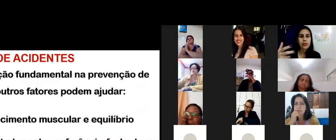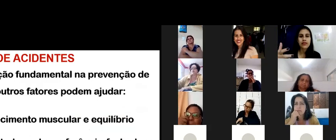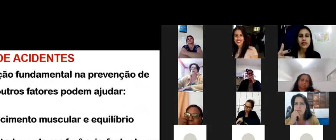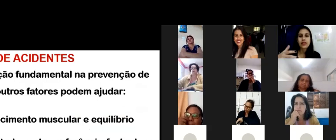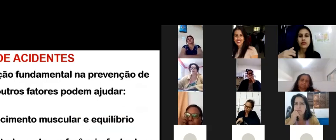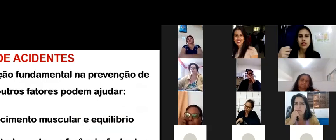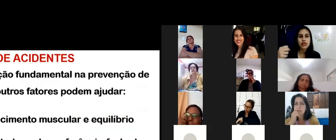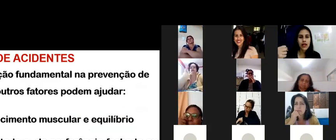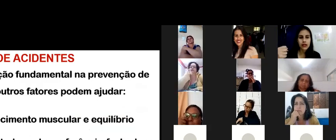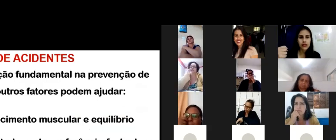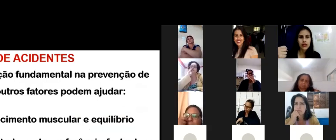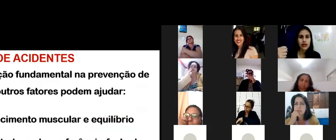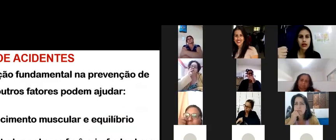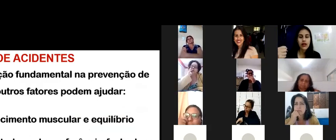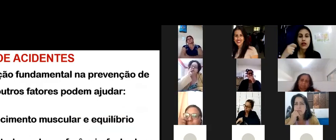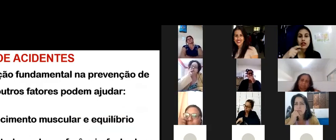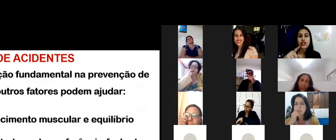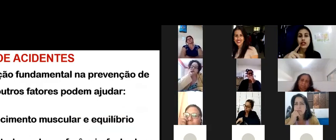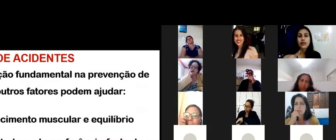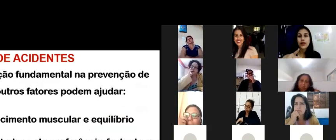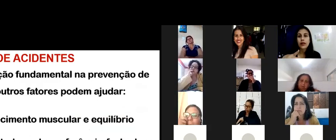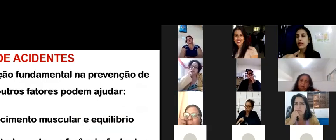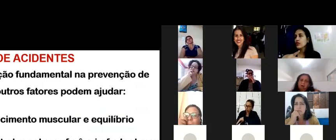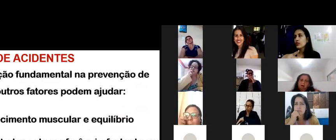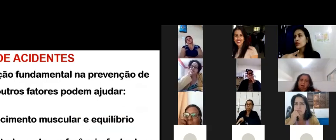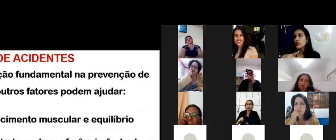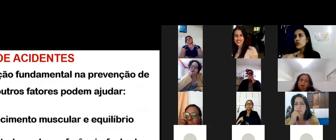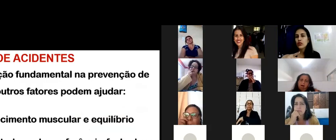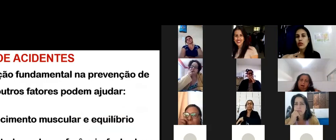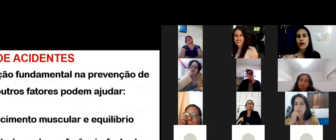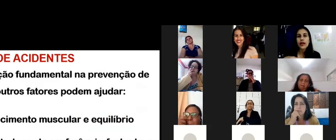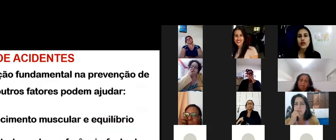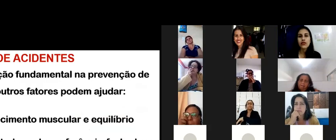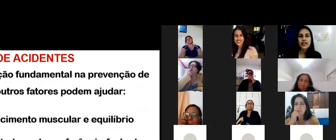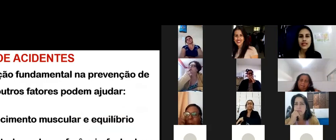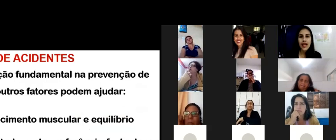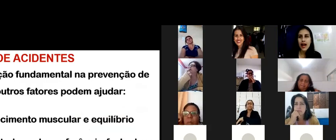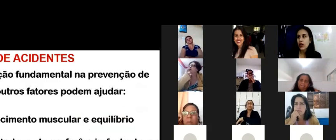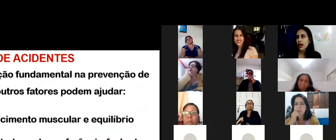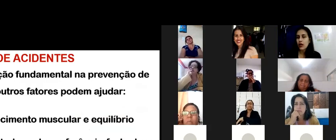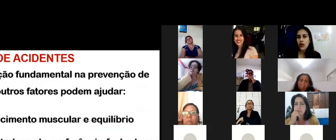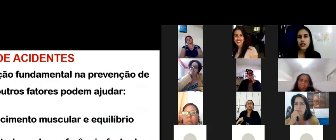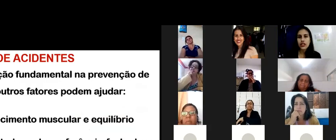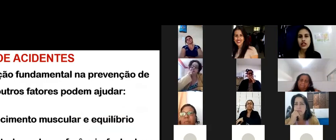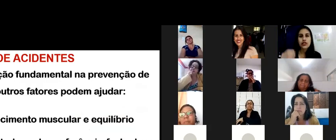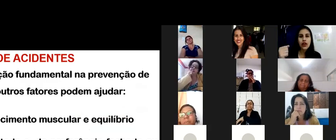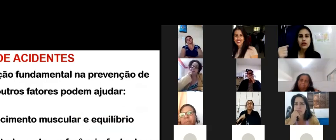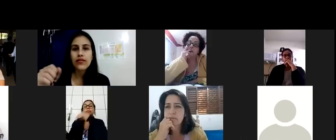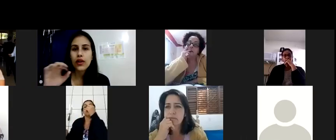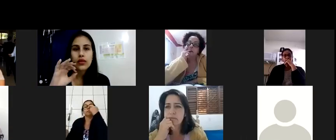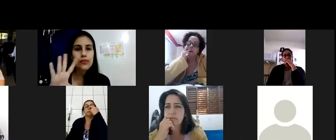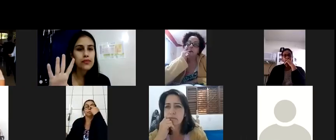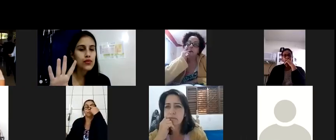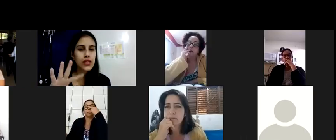proporcionar para a prevenção de acidentes? Gente, falta menos de um minuto. Eu vou encerrar a aula agora. A gente